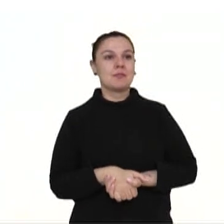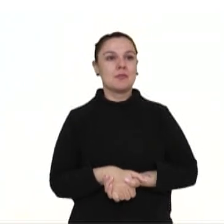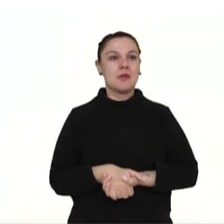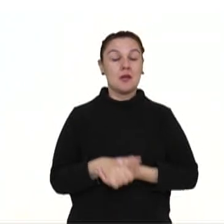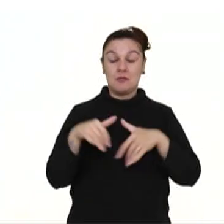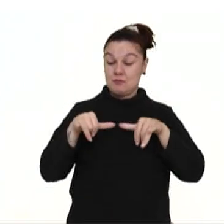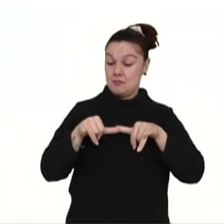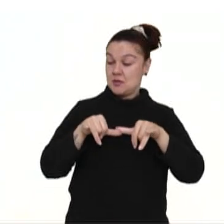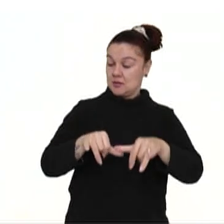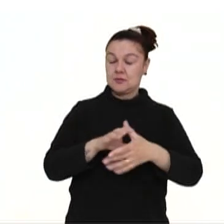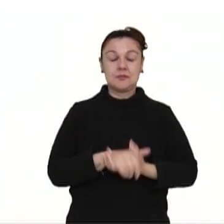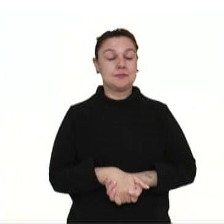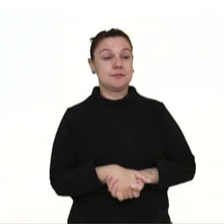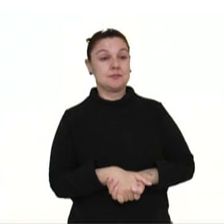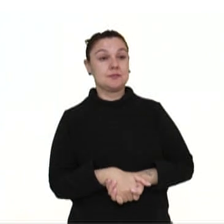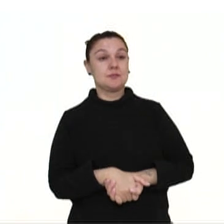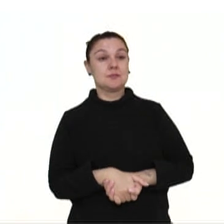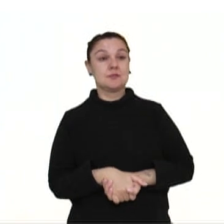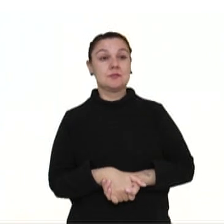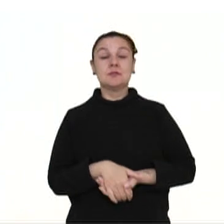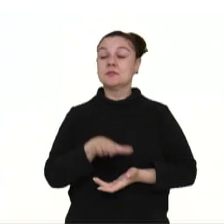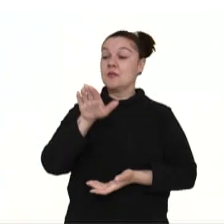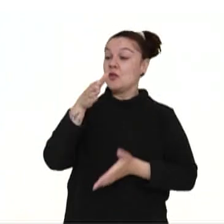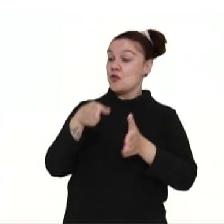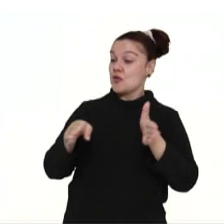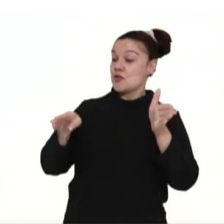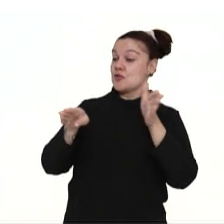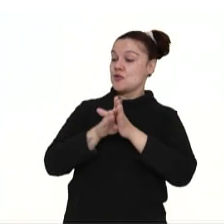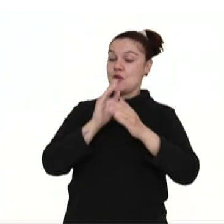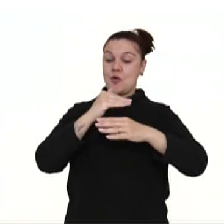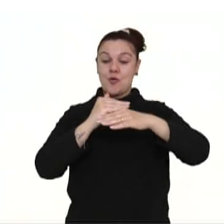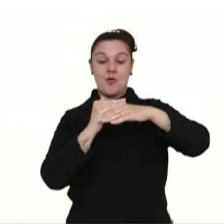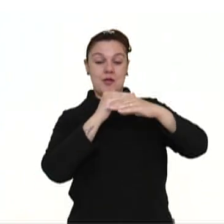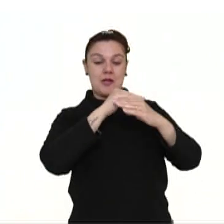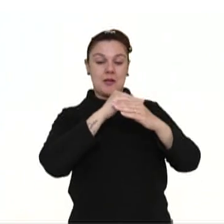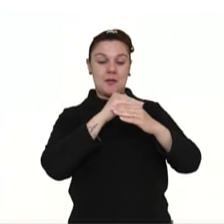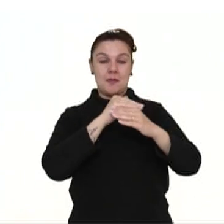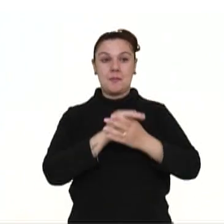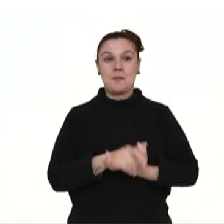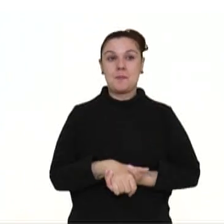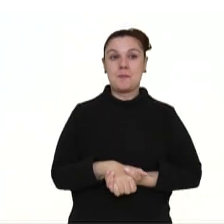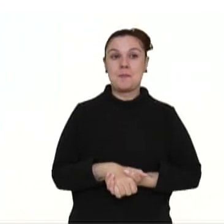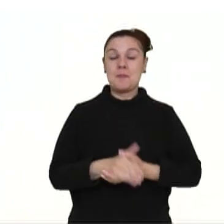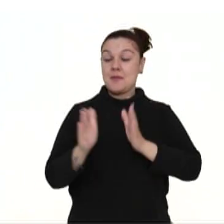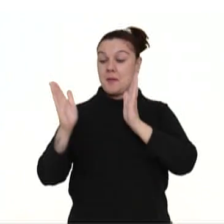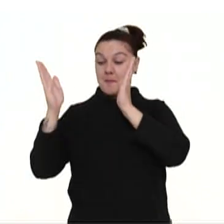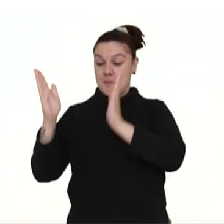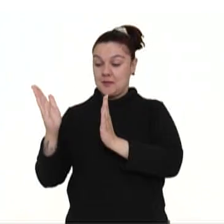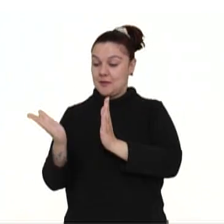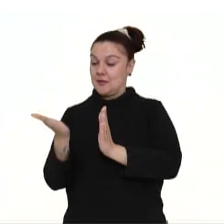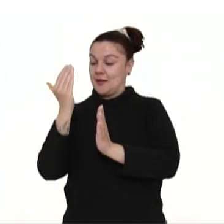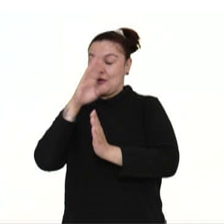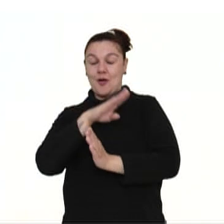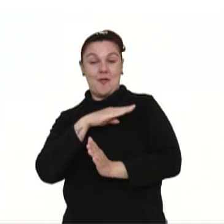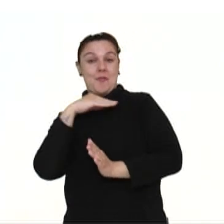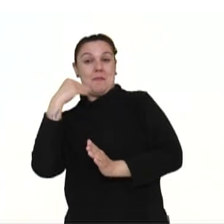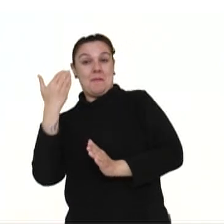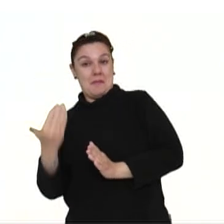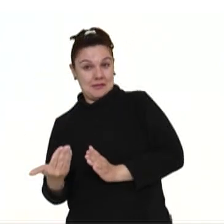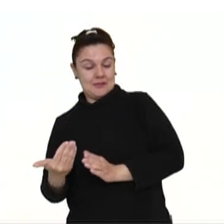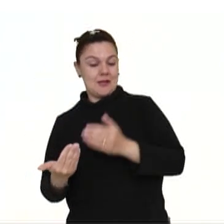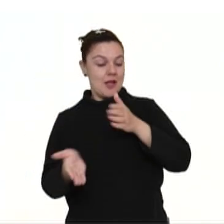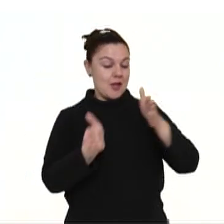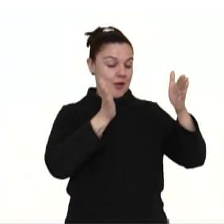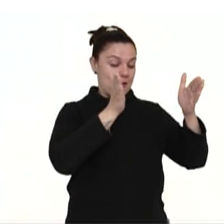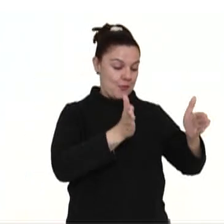no supermercado e um deles fala assim: estou chegando ao equilíbrio. Metade do que como está me matando e a outra